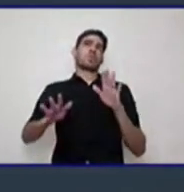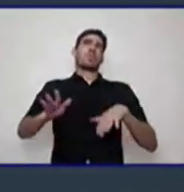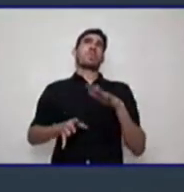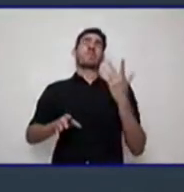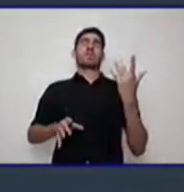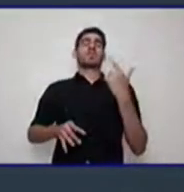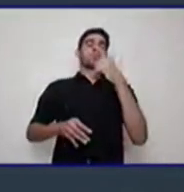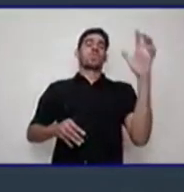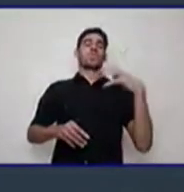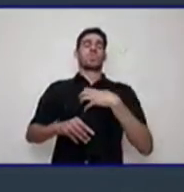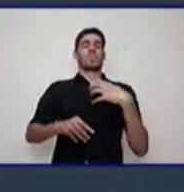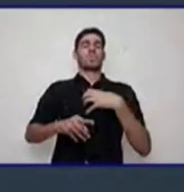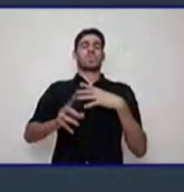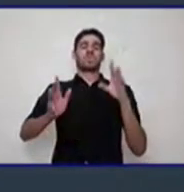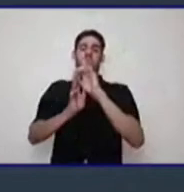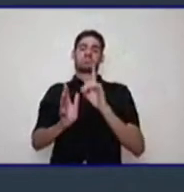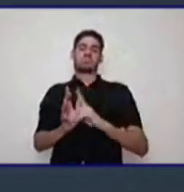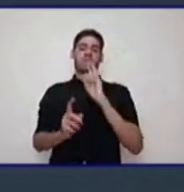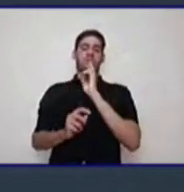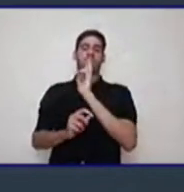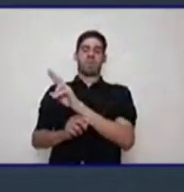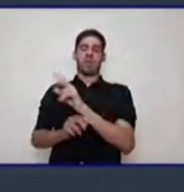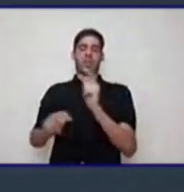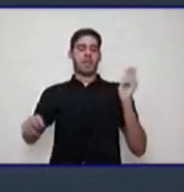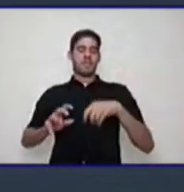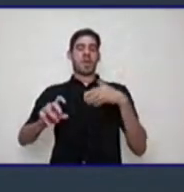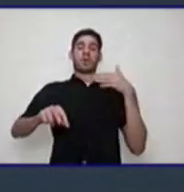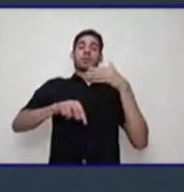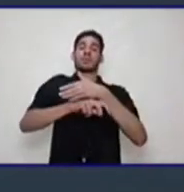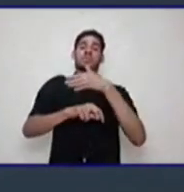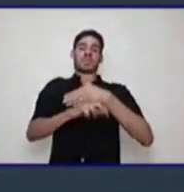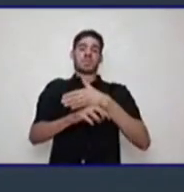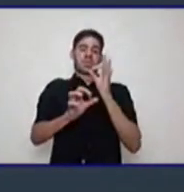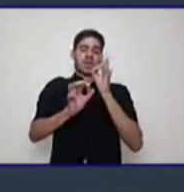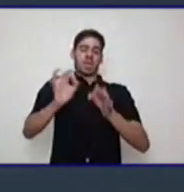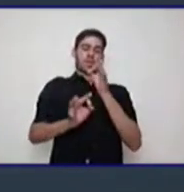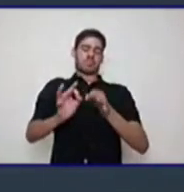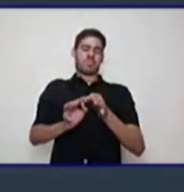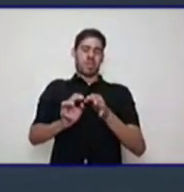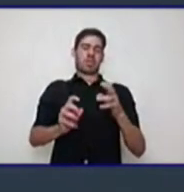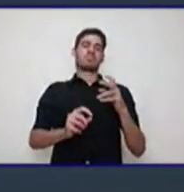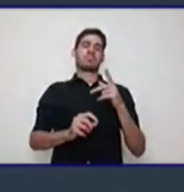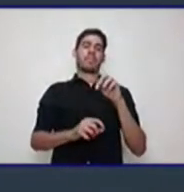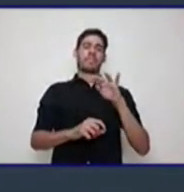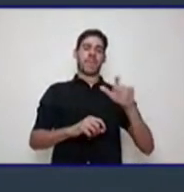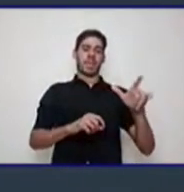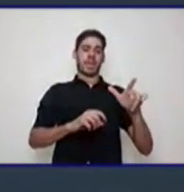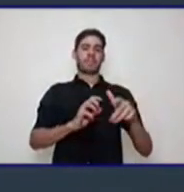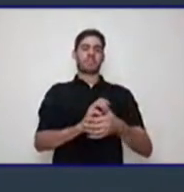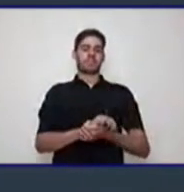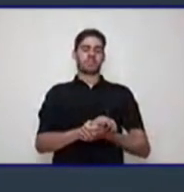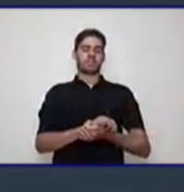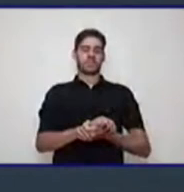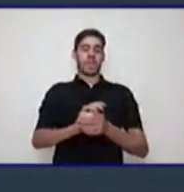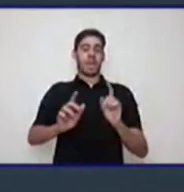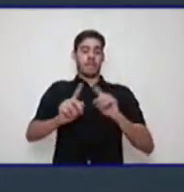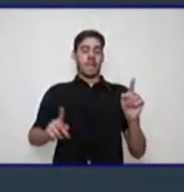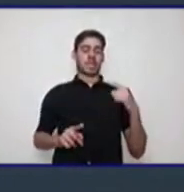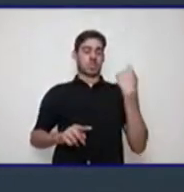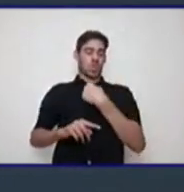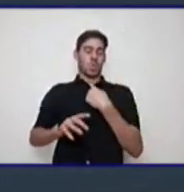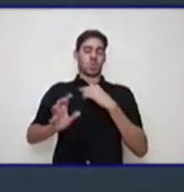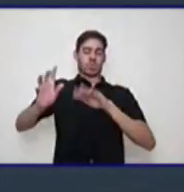outras circunstâncias, direito de resposta, pode ingressar na jurisdição penal, mas nós avocarmos